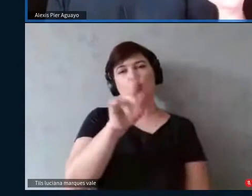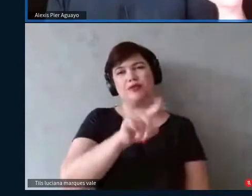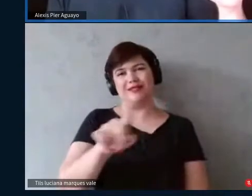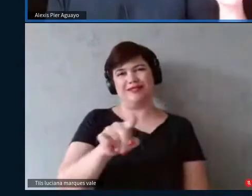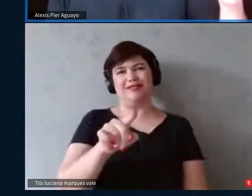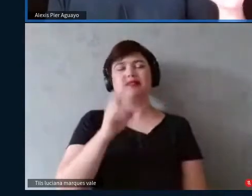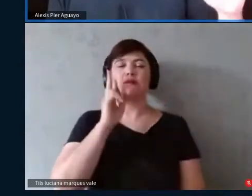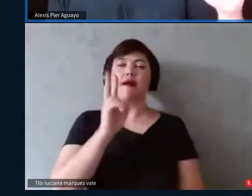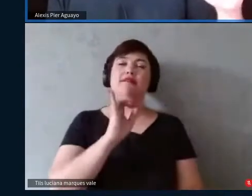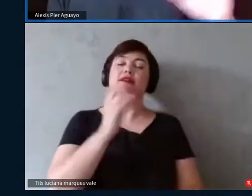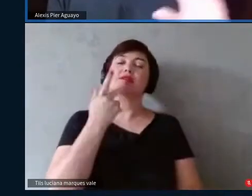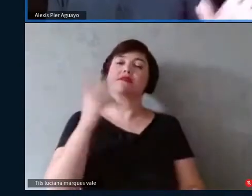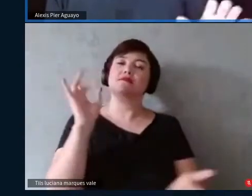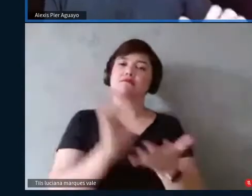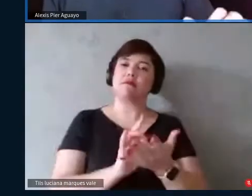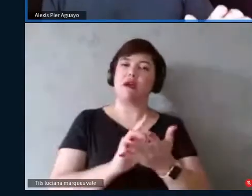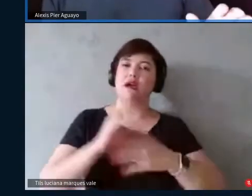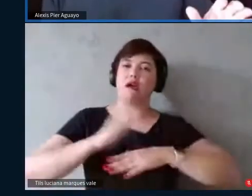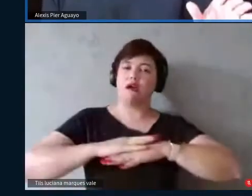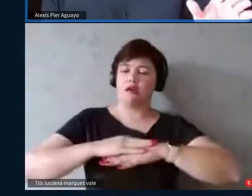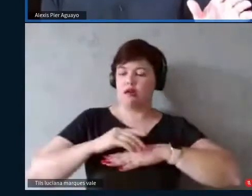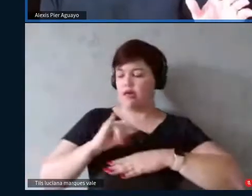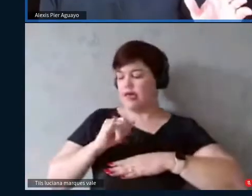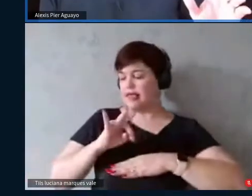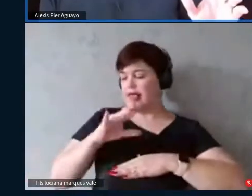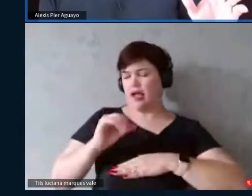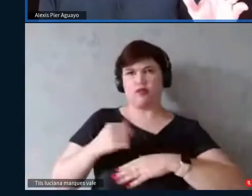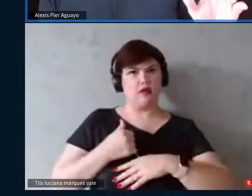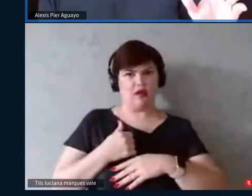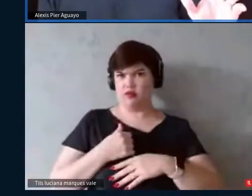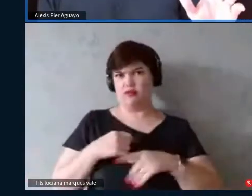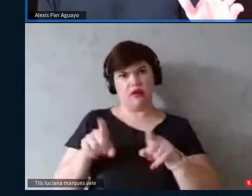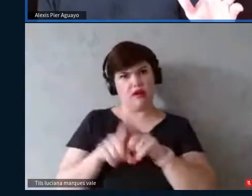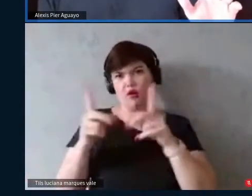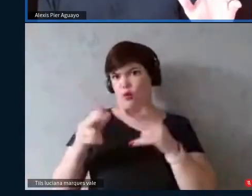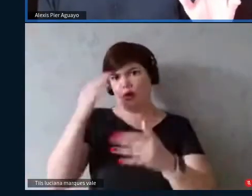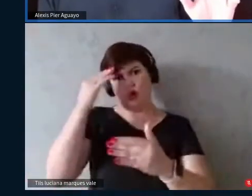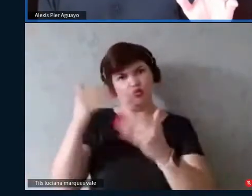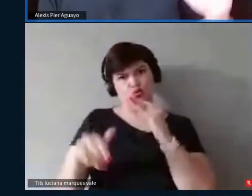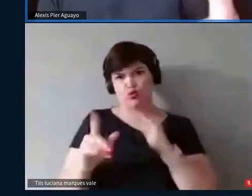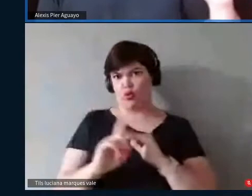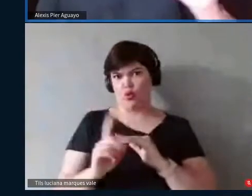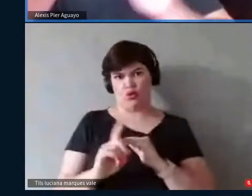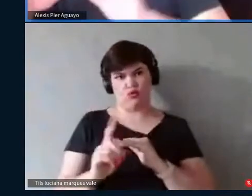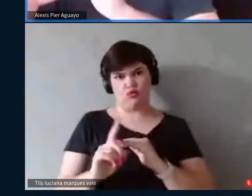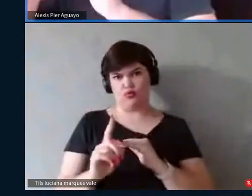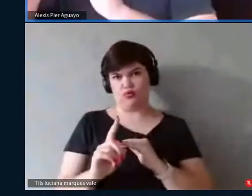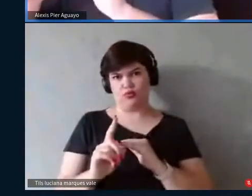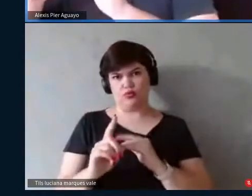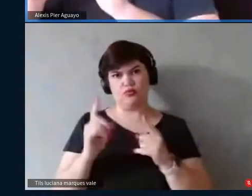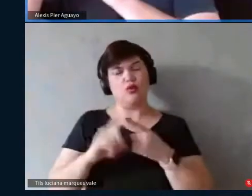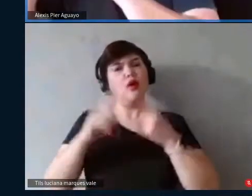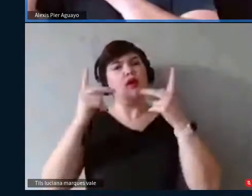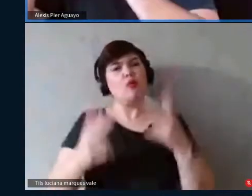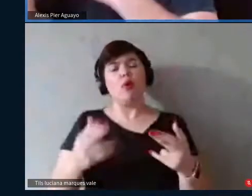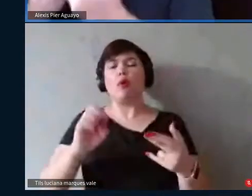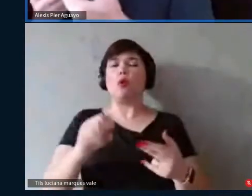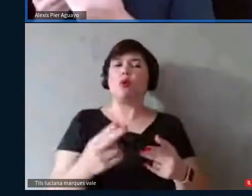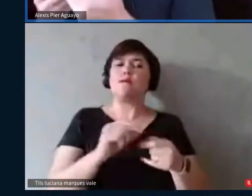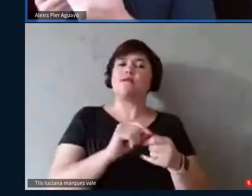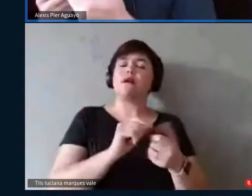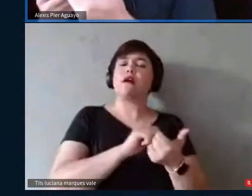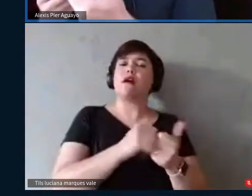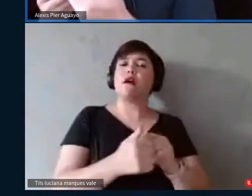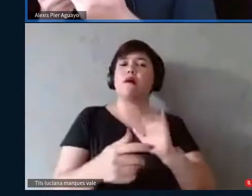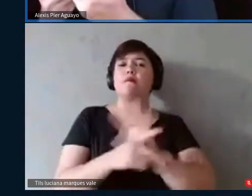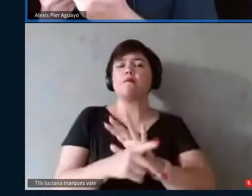questão do inato, porque eu também discordo completamente se foi isso, ok? Ou fazer a adequação necessária para o